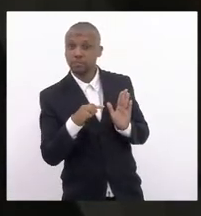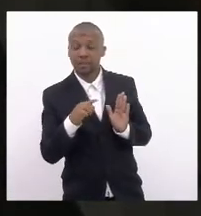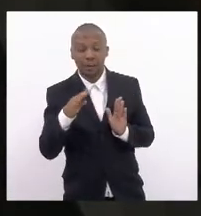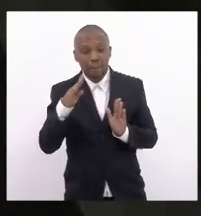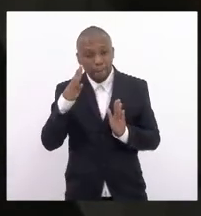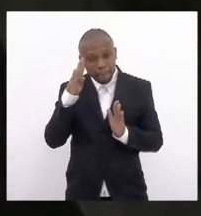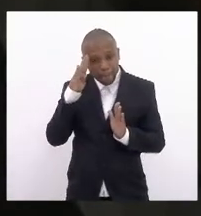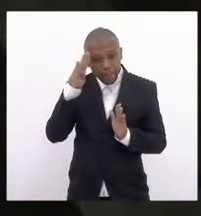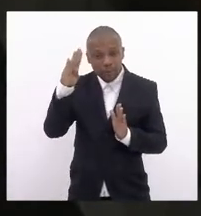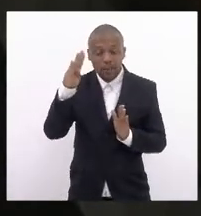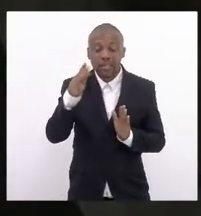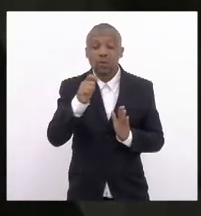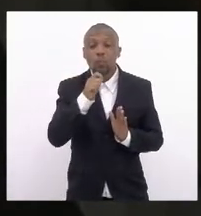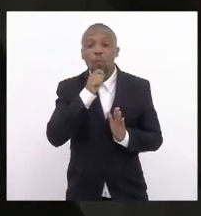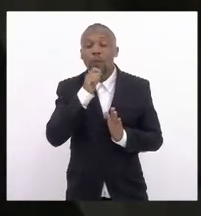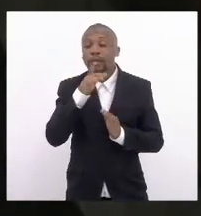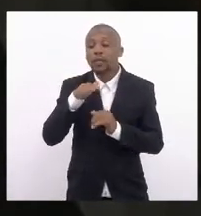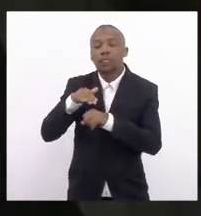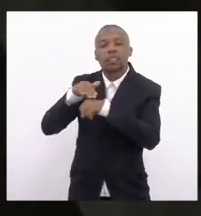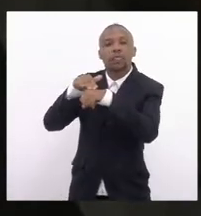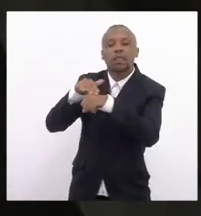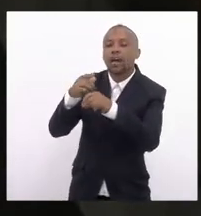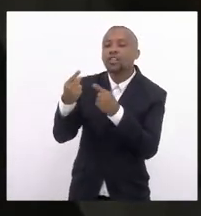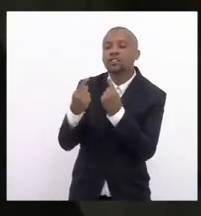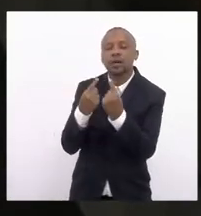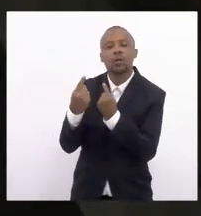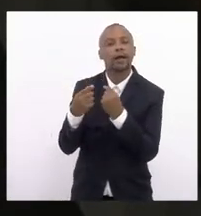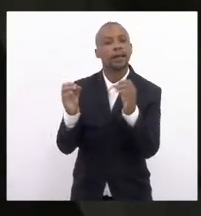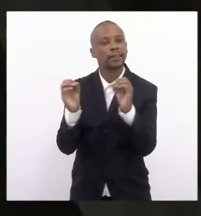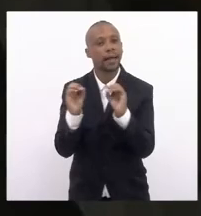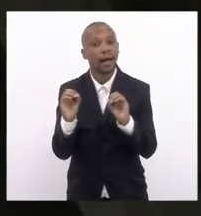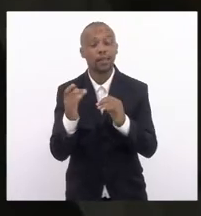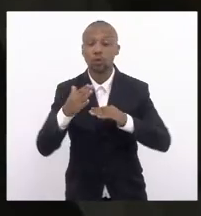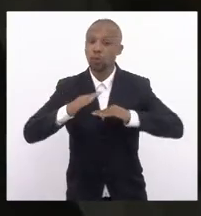com ninguém. Os profissionais de educação